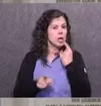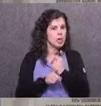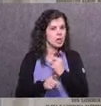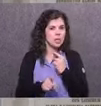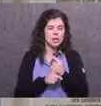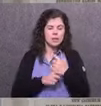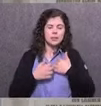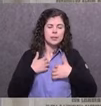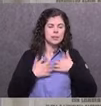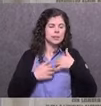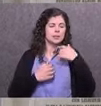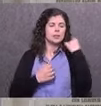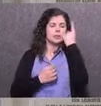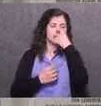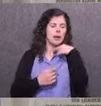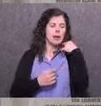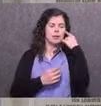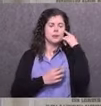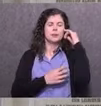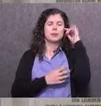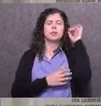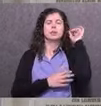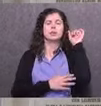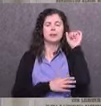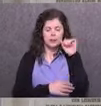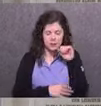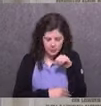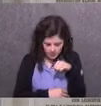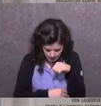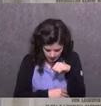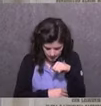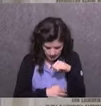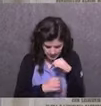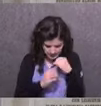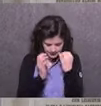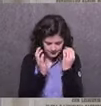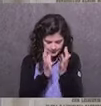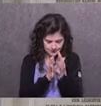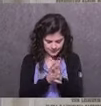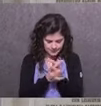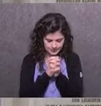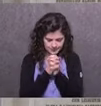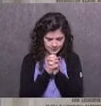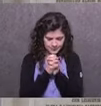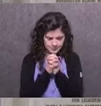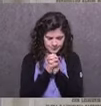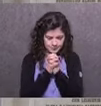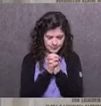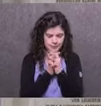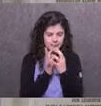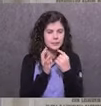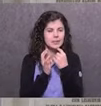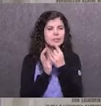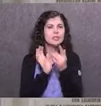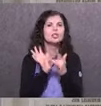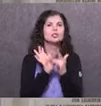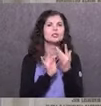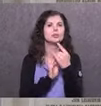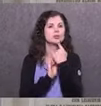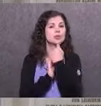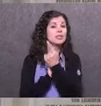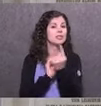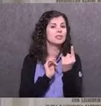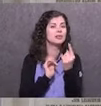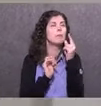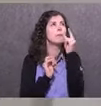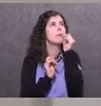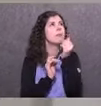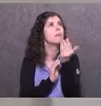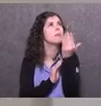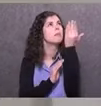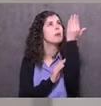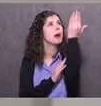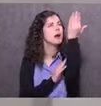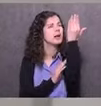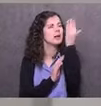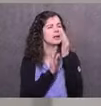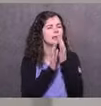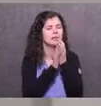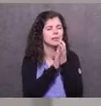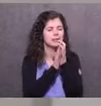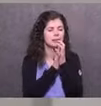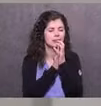o rosto por terra, enquanto orava e dizia: meu Pai, se é